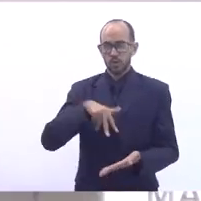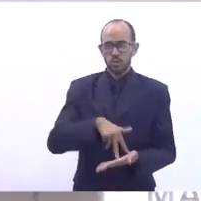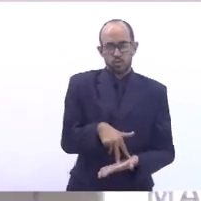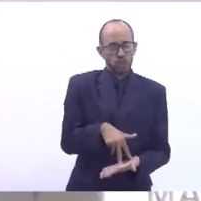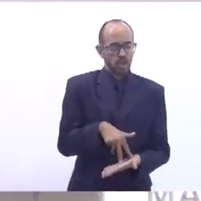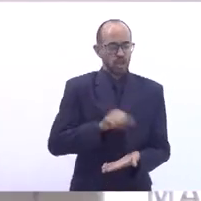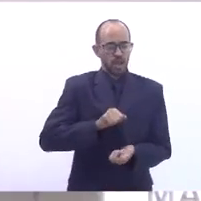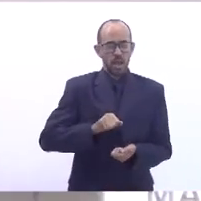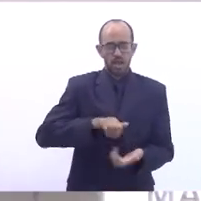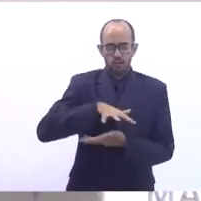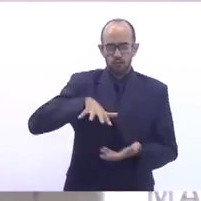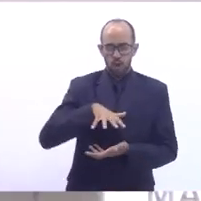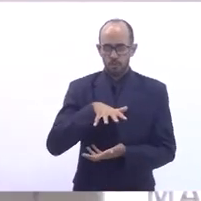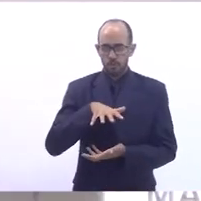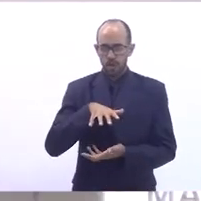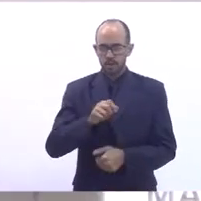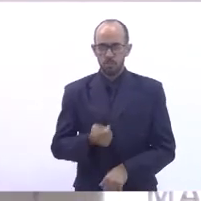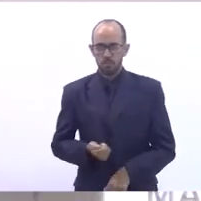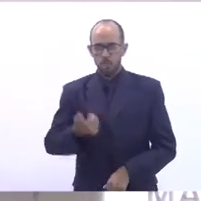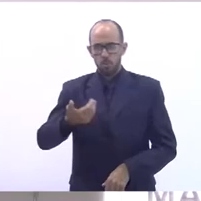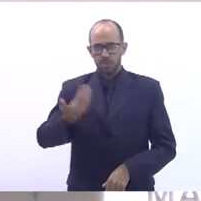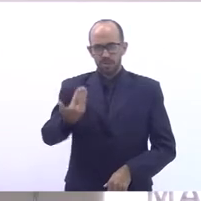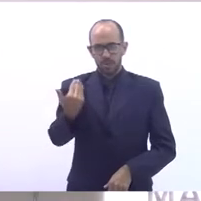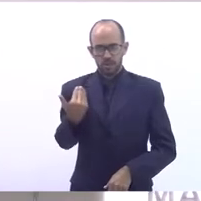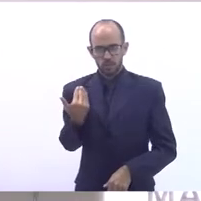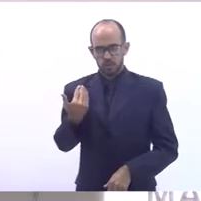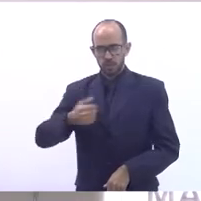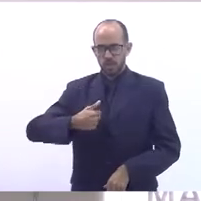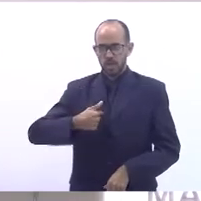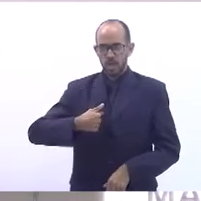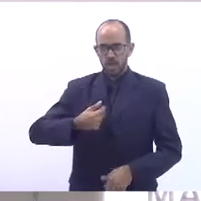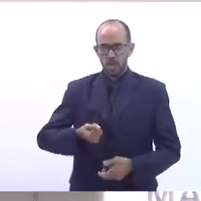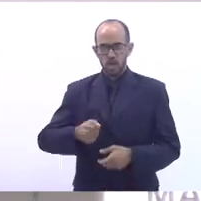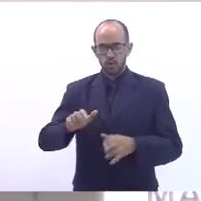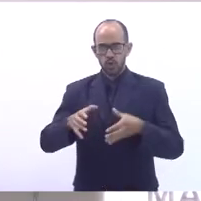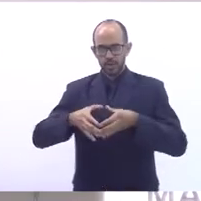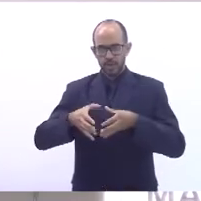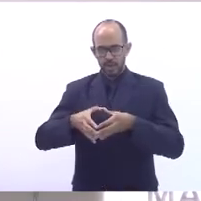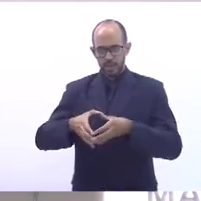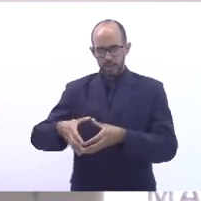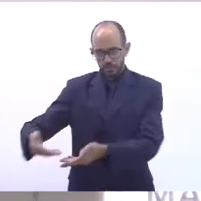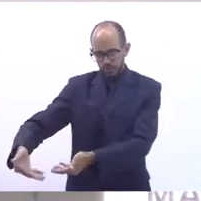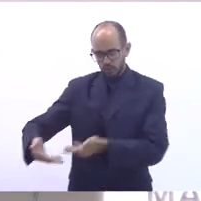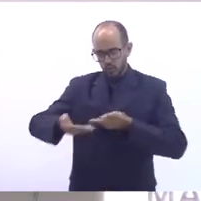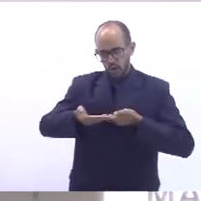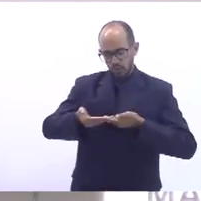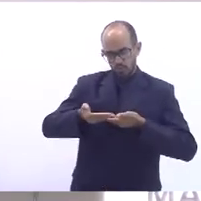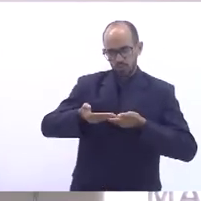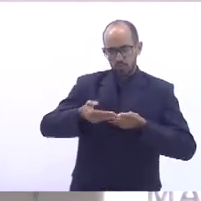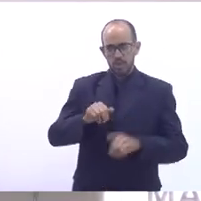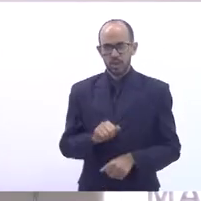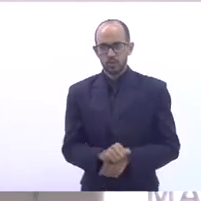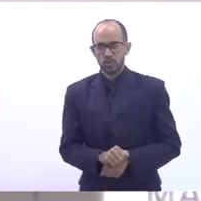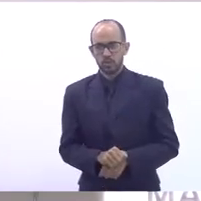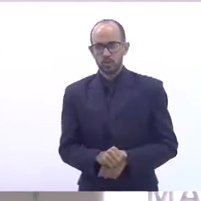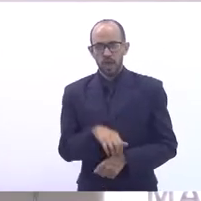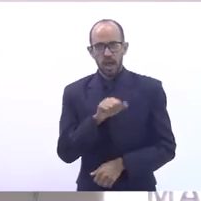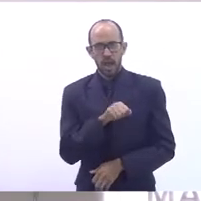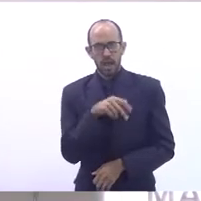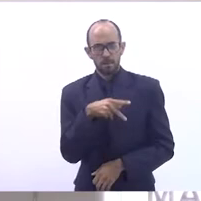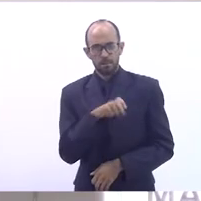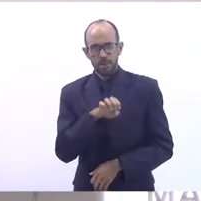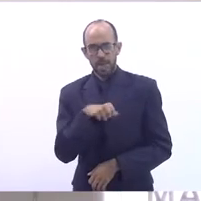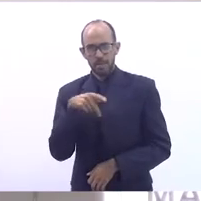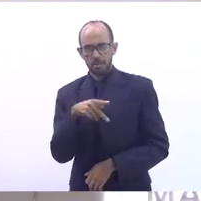o tempo mas faço parte da equipe de acolhimento da pep né então eu tô nessa luta